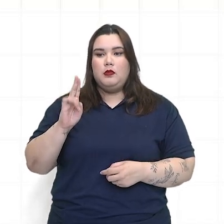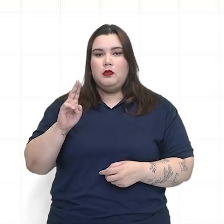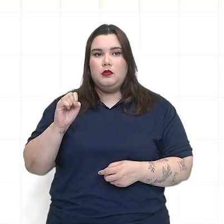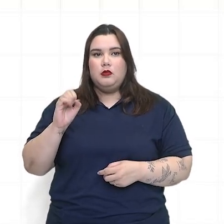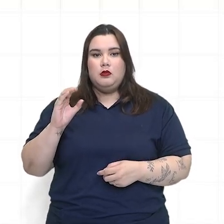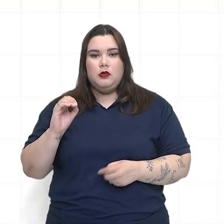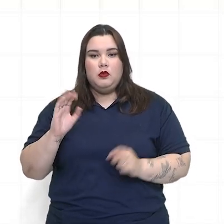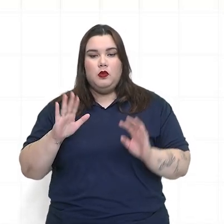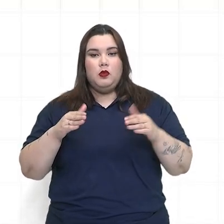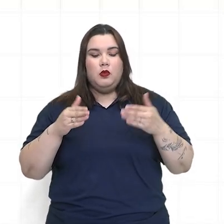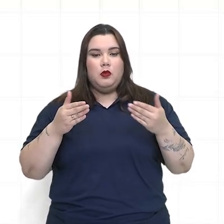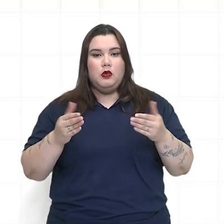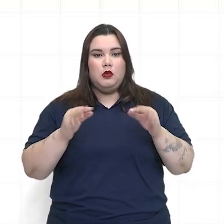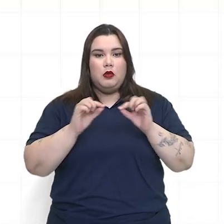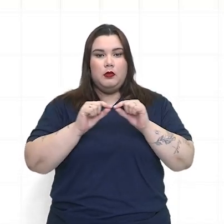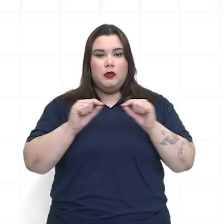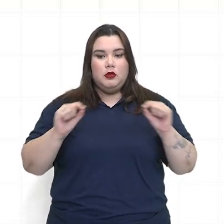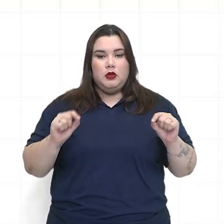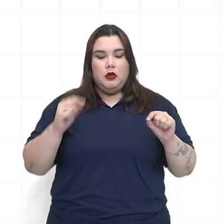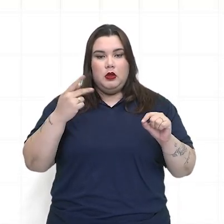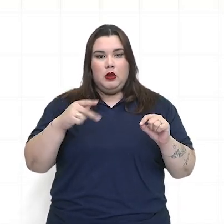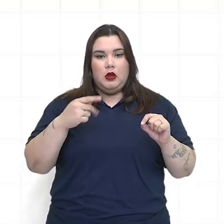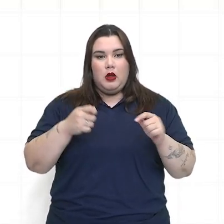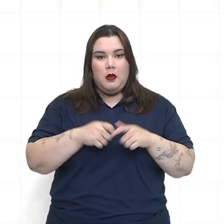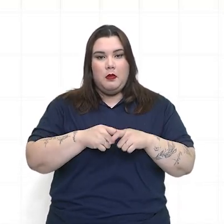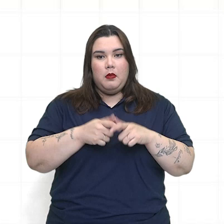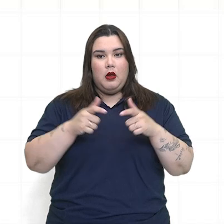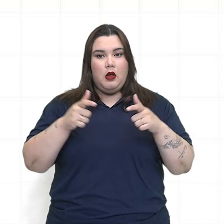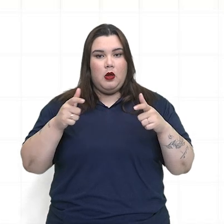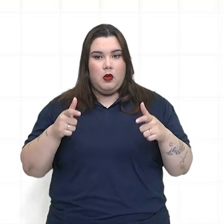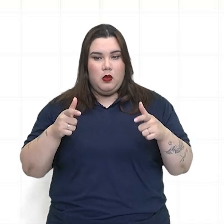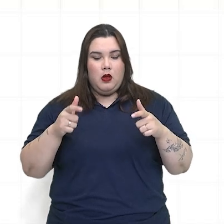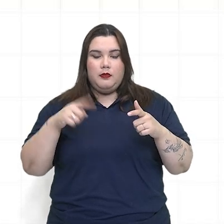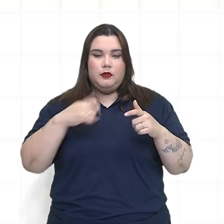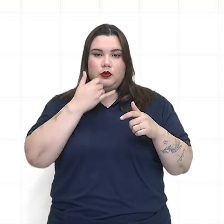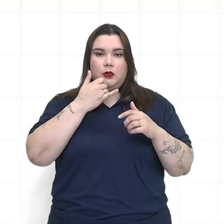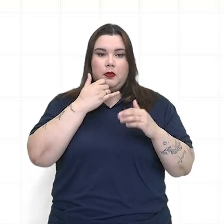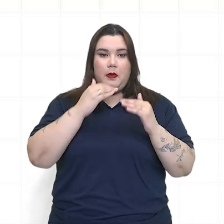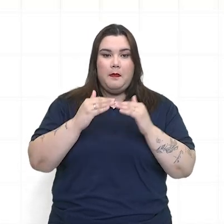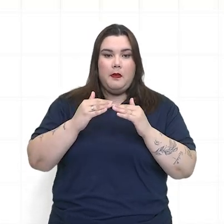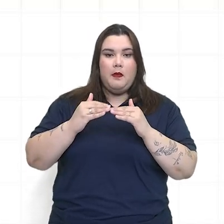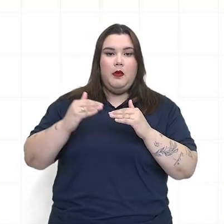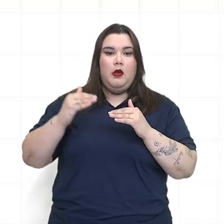medida dele é maior, aqui, ó, que